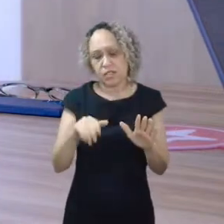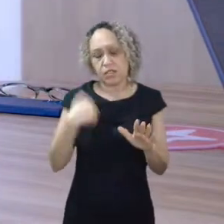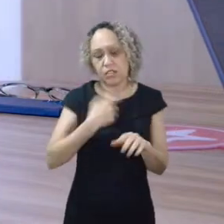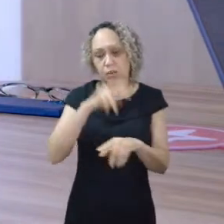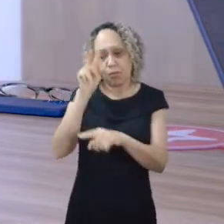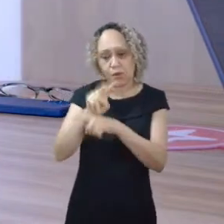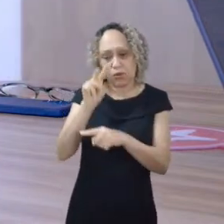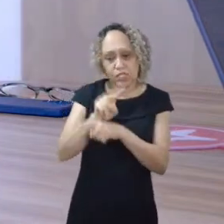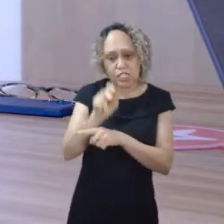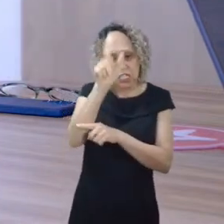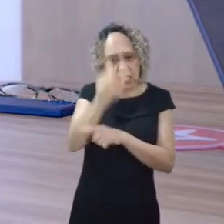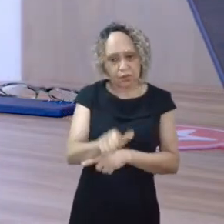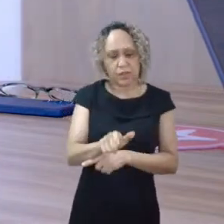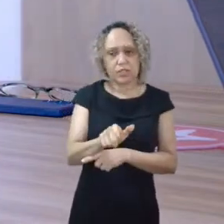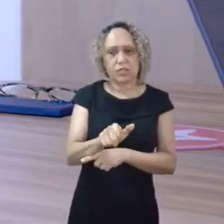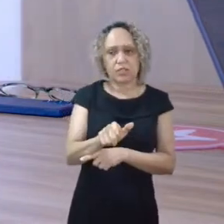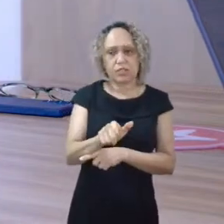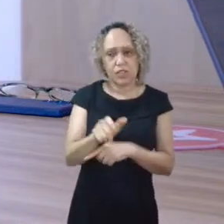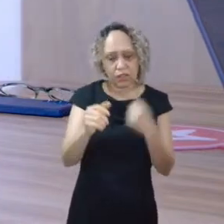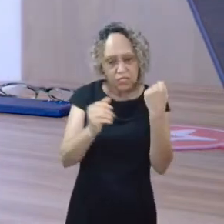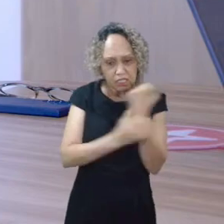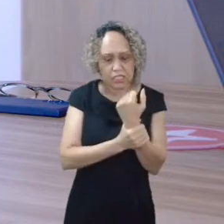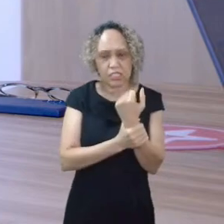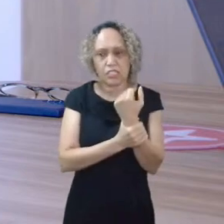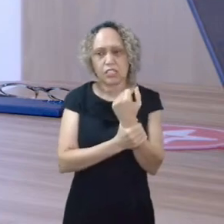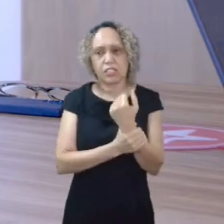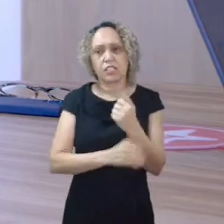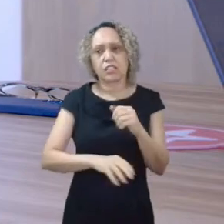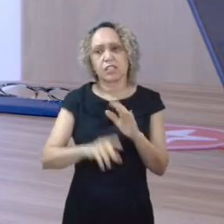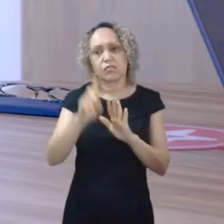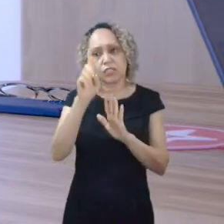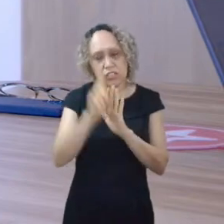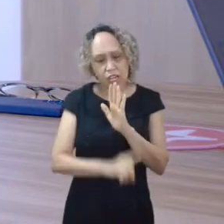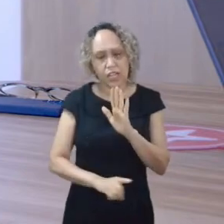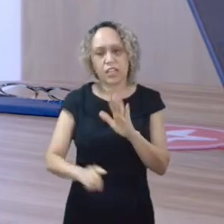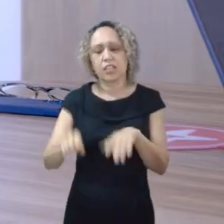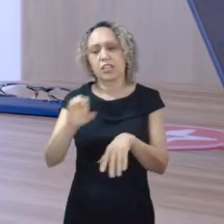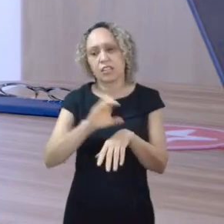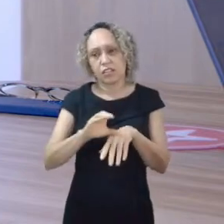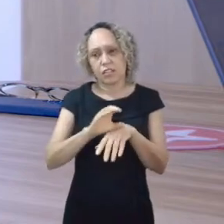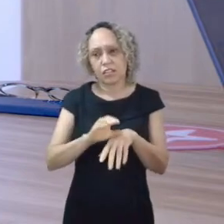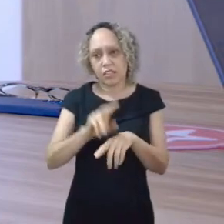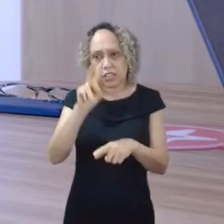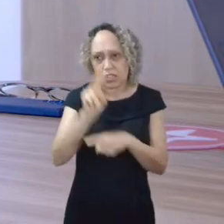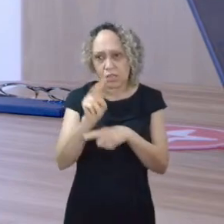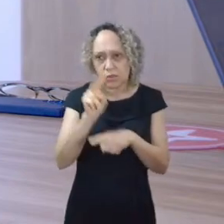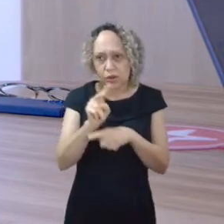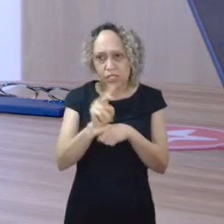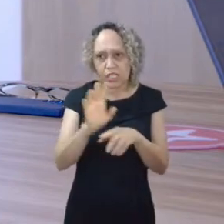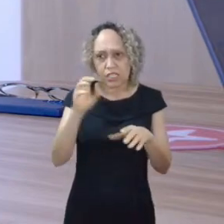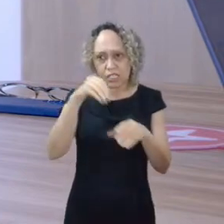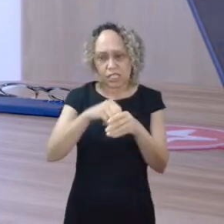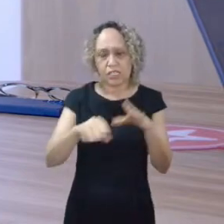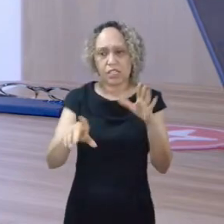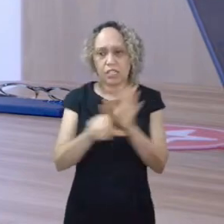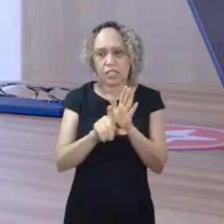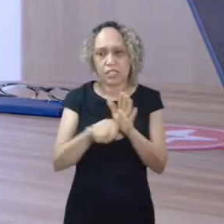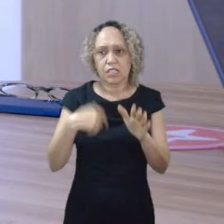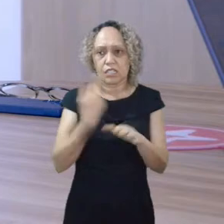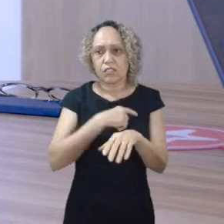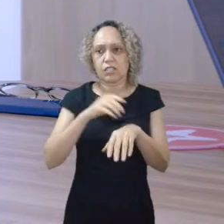tendo uma posição garantista do direito da nossa Constituição, que é previsto na lei e na nossa Constituição, na